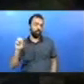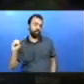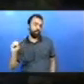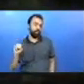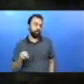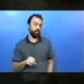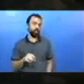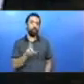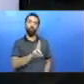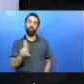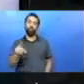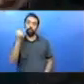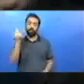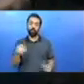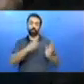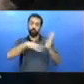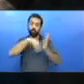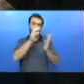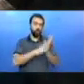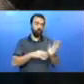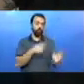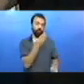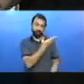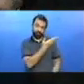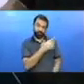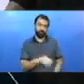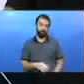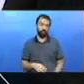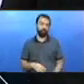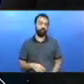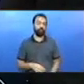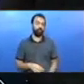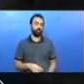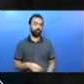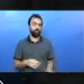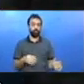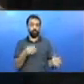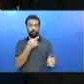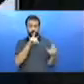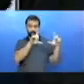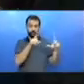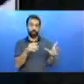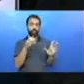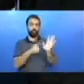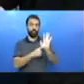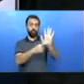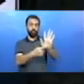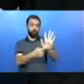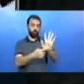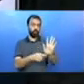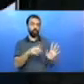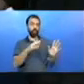Olhem, Militão dos Santos. Este é o artista. Percebam que nesta imagem ele está inclusive fazendo uma outra